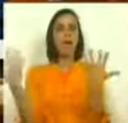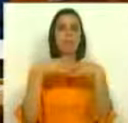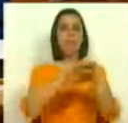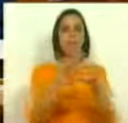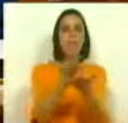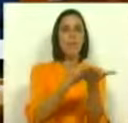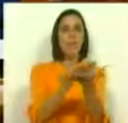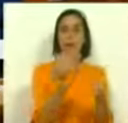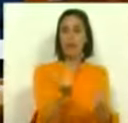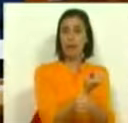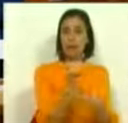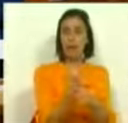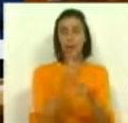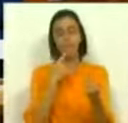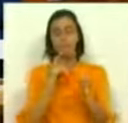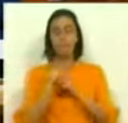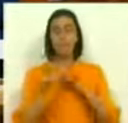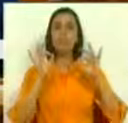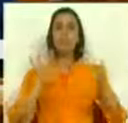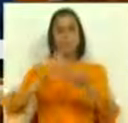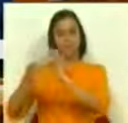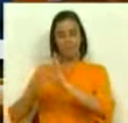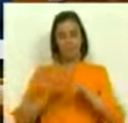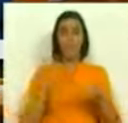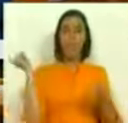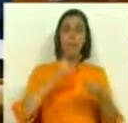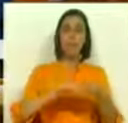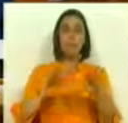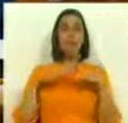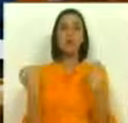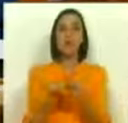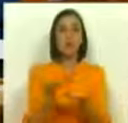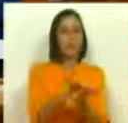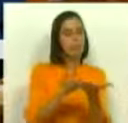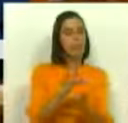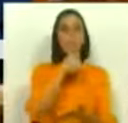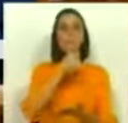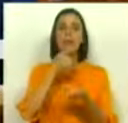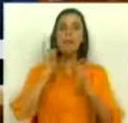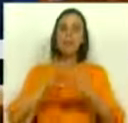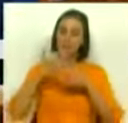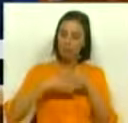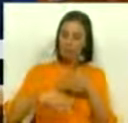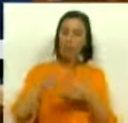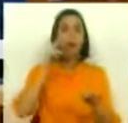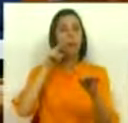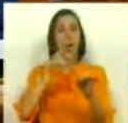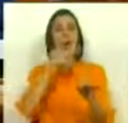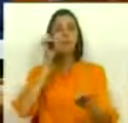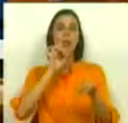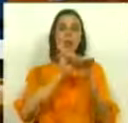integração no mercado de trabalho. Defina, em articulação com os parceiros sociais, medidas a implementar que